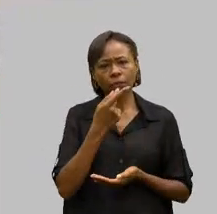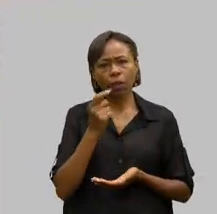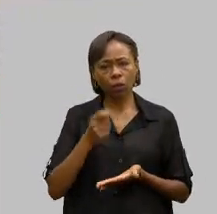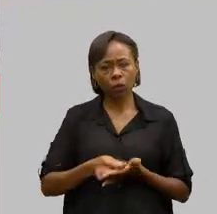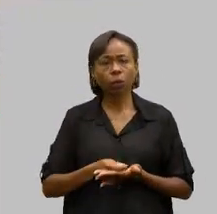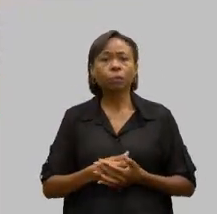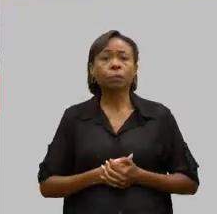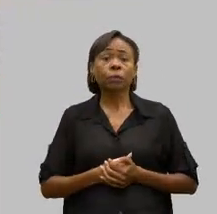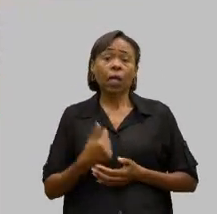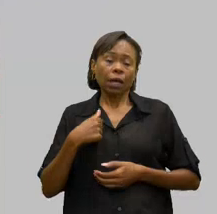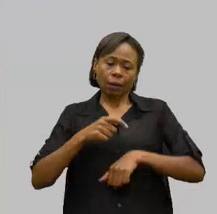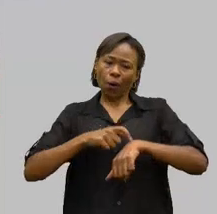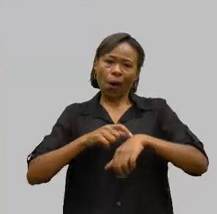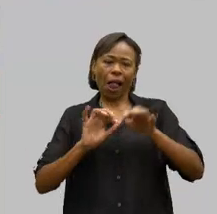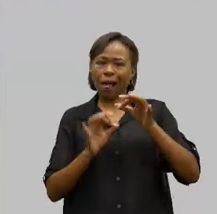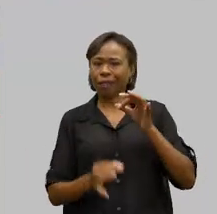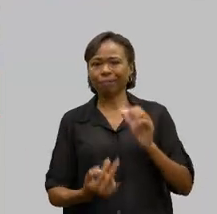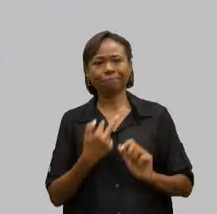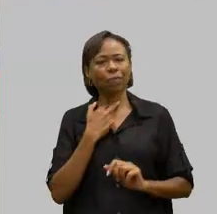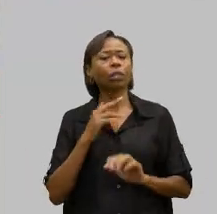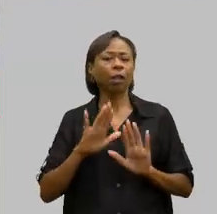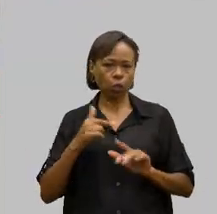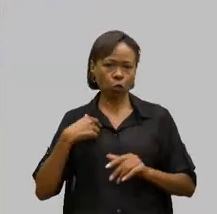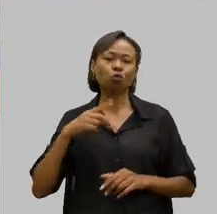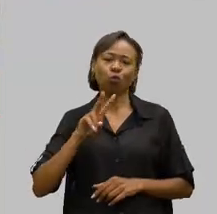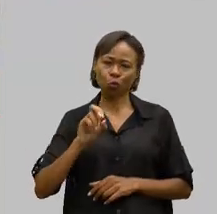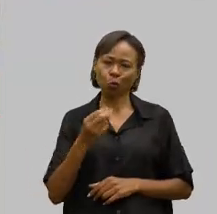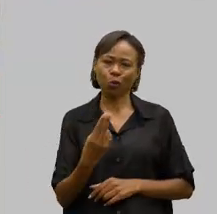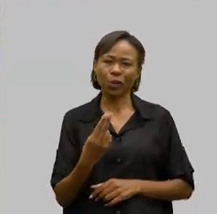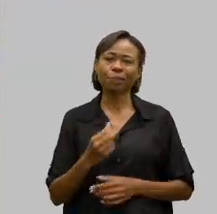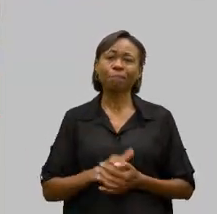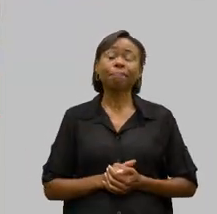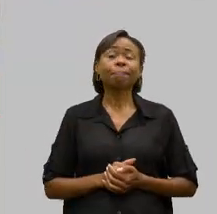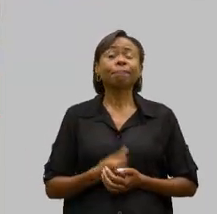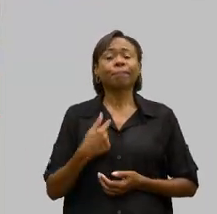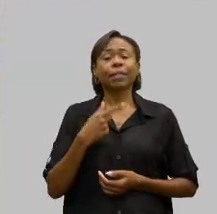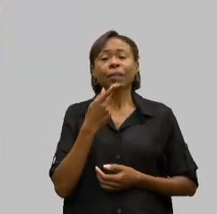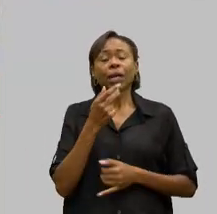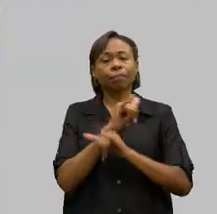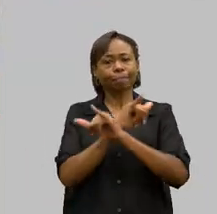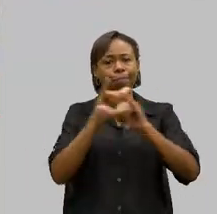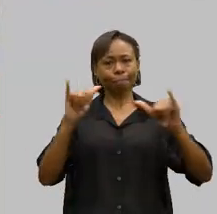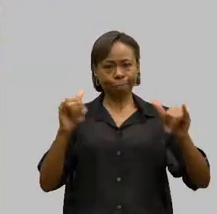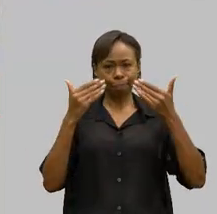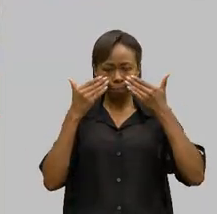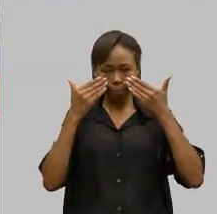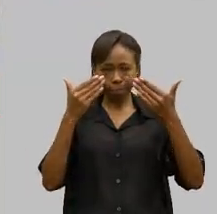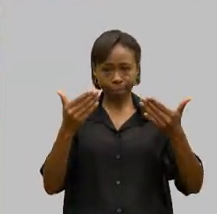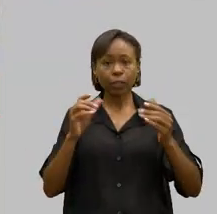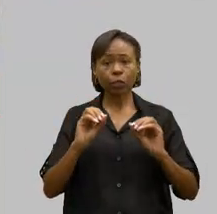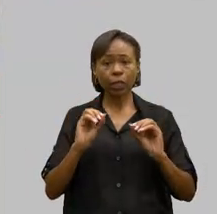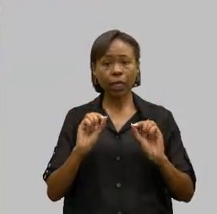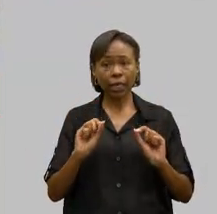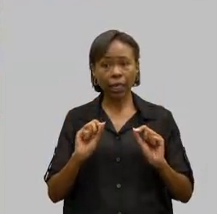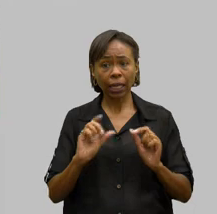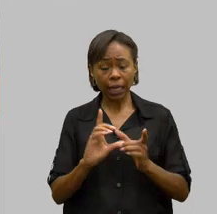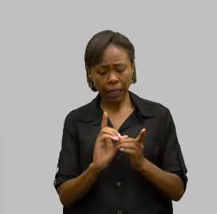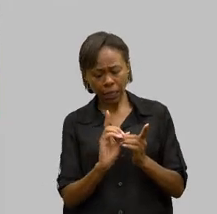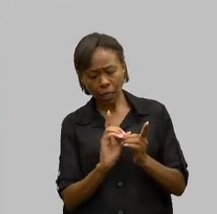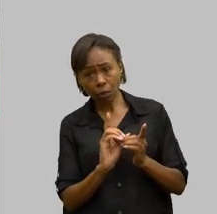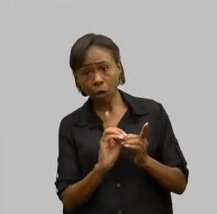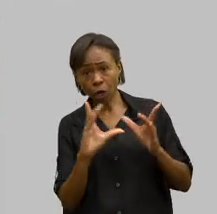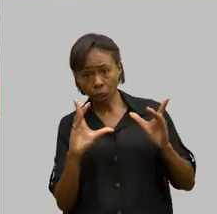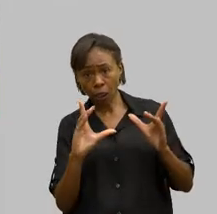hora, eu nem poderia render tanto assim, mas eu vou fazer isso. Eu queria dizer de público que a democracia é uma coisa que a gente valoriza muito,